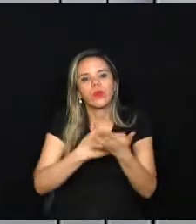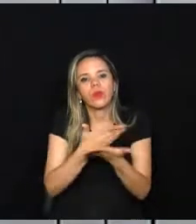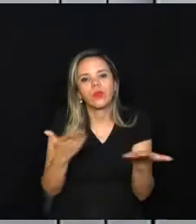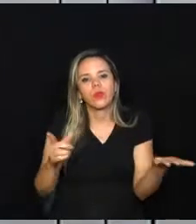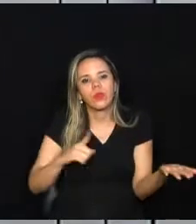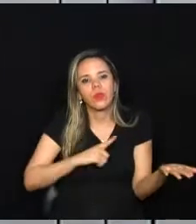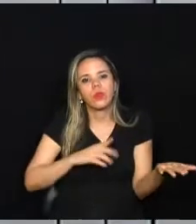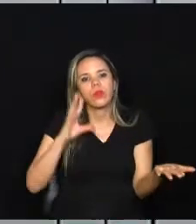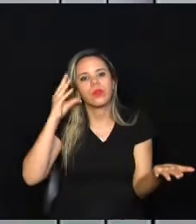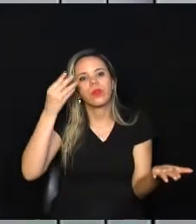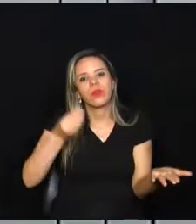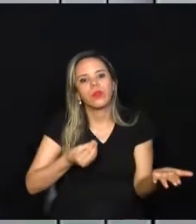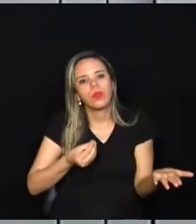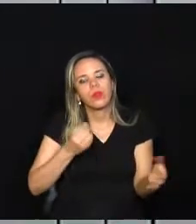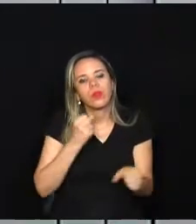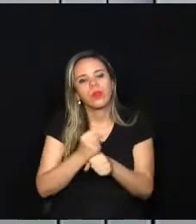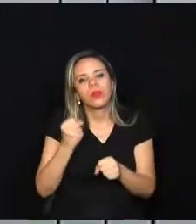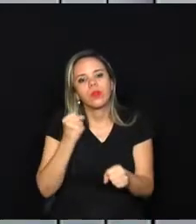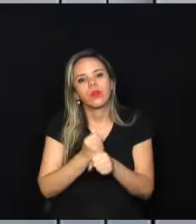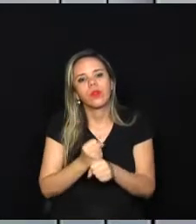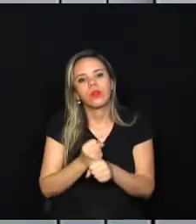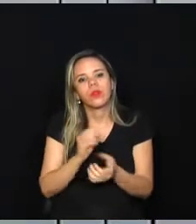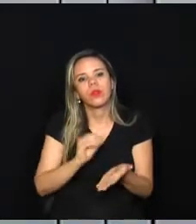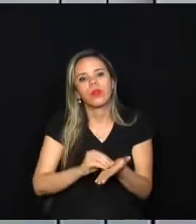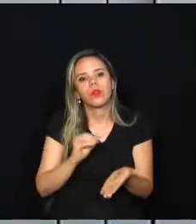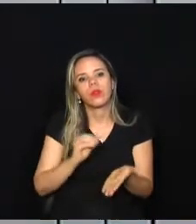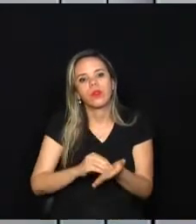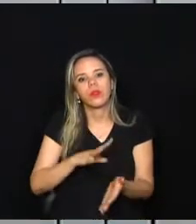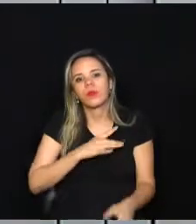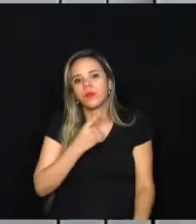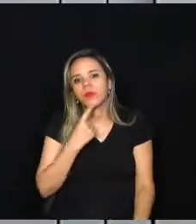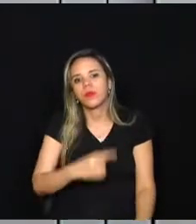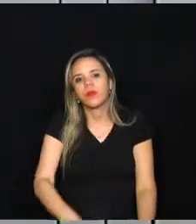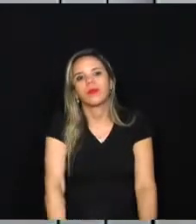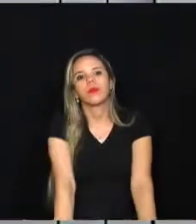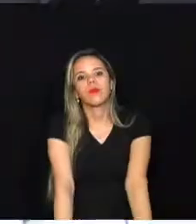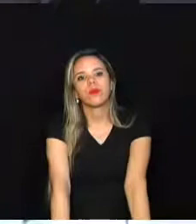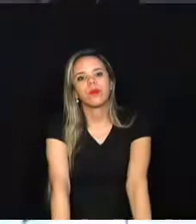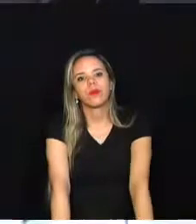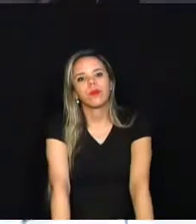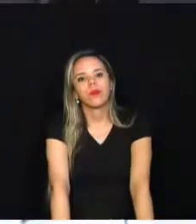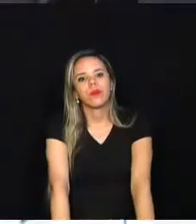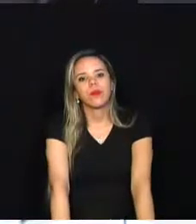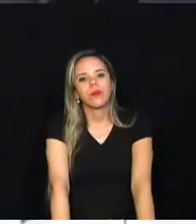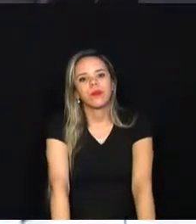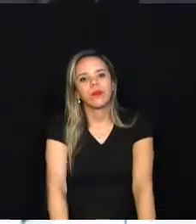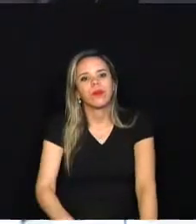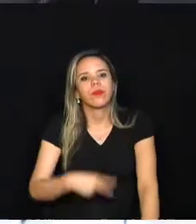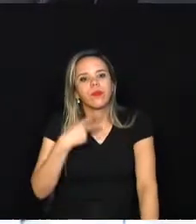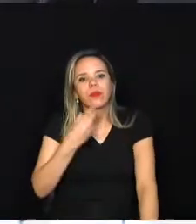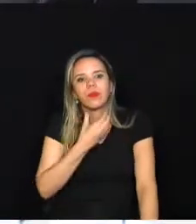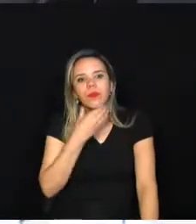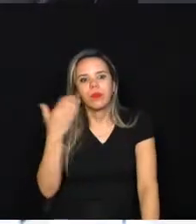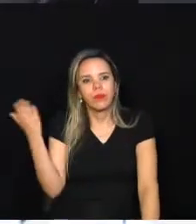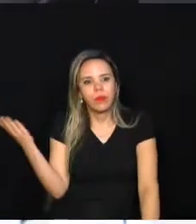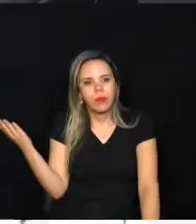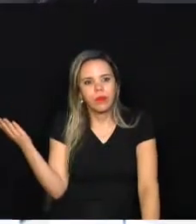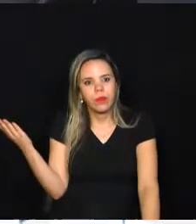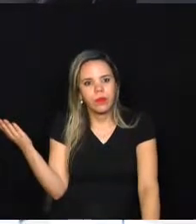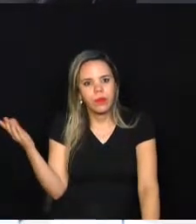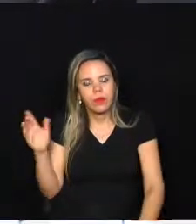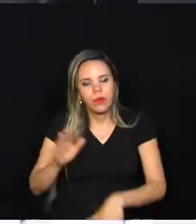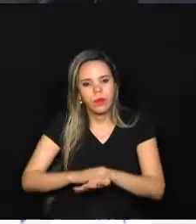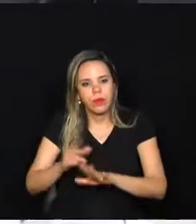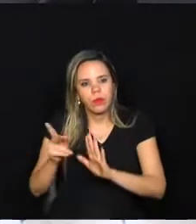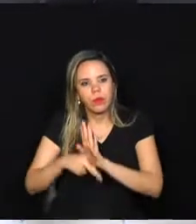tenha conhecimento das obras inacabadas na cidade de Campinas. O vereador Carmo Luiz é autor